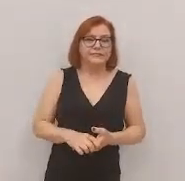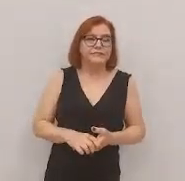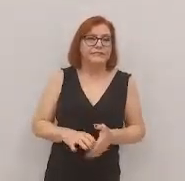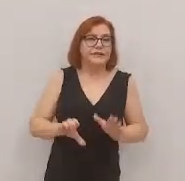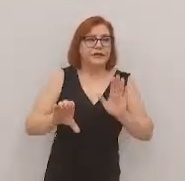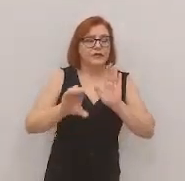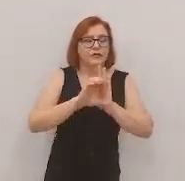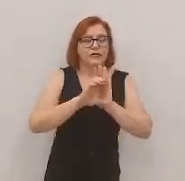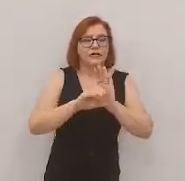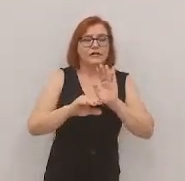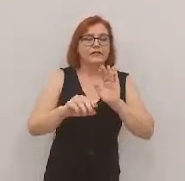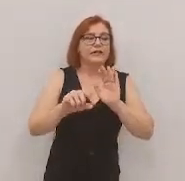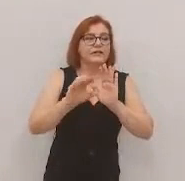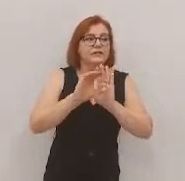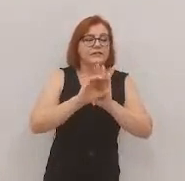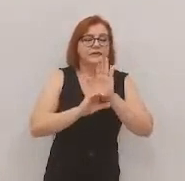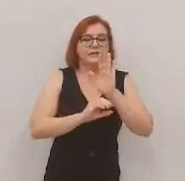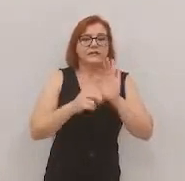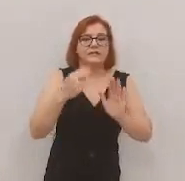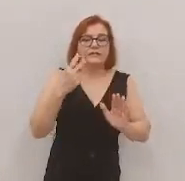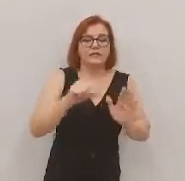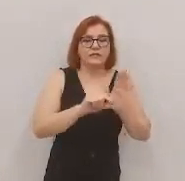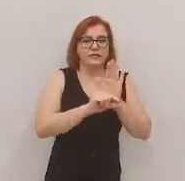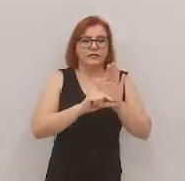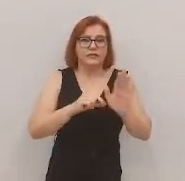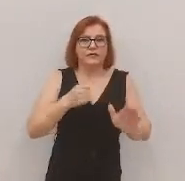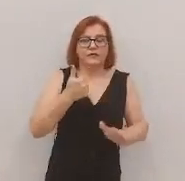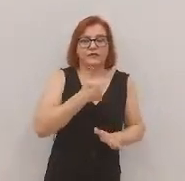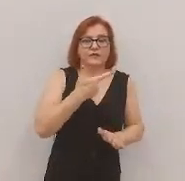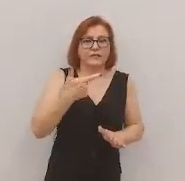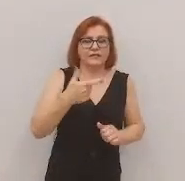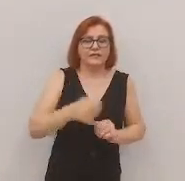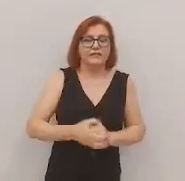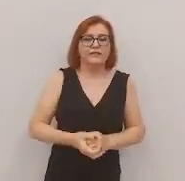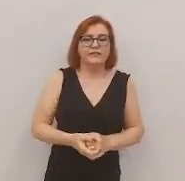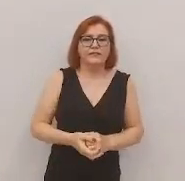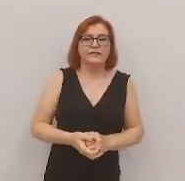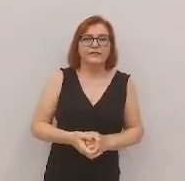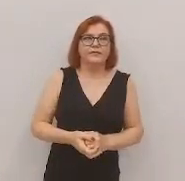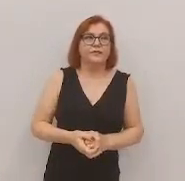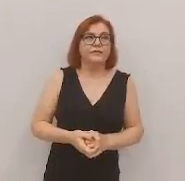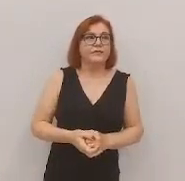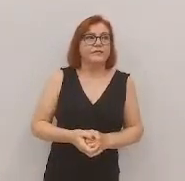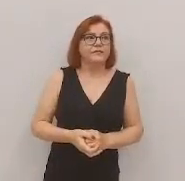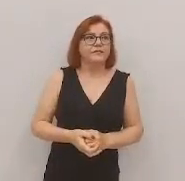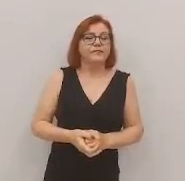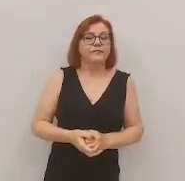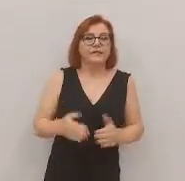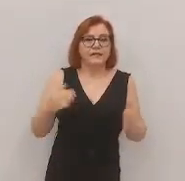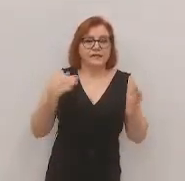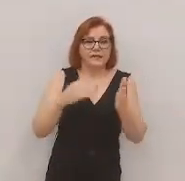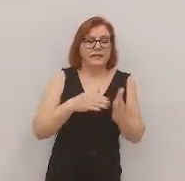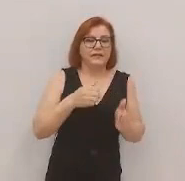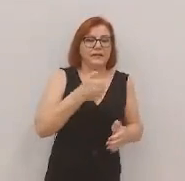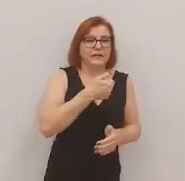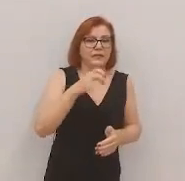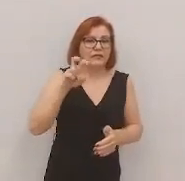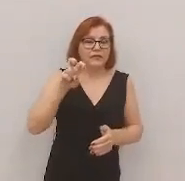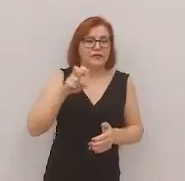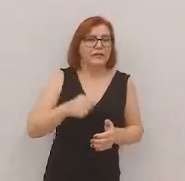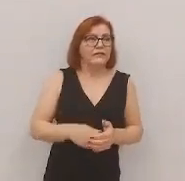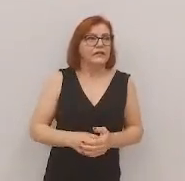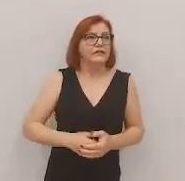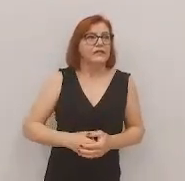Colossenses capítulo 2, versículo 12, e depois o 14 e o 15. Versículo